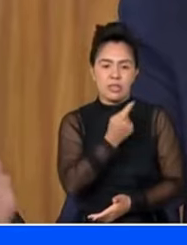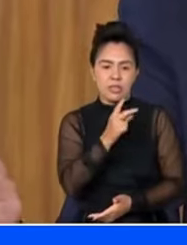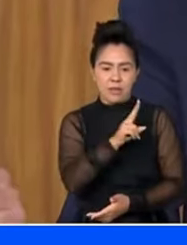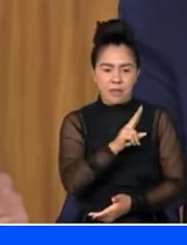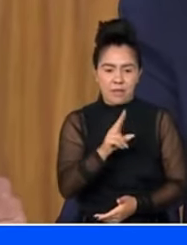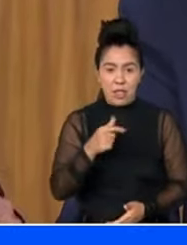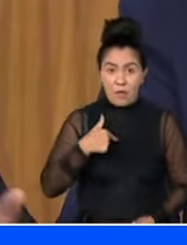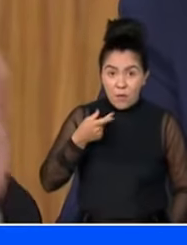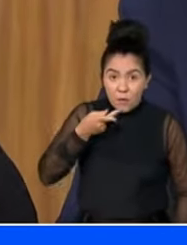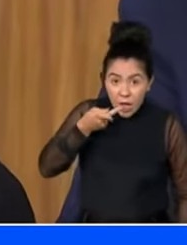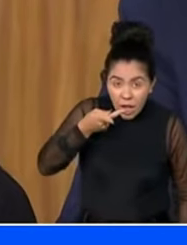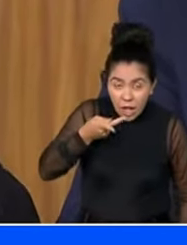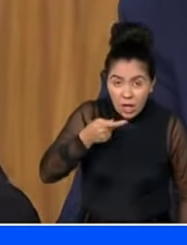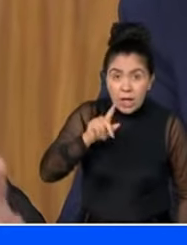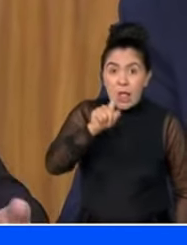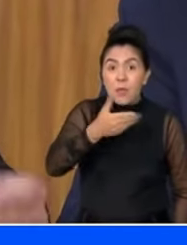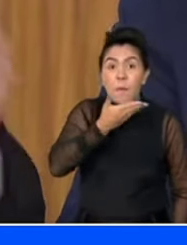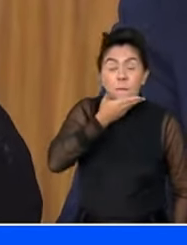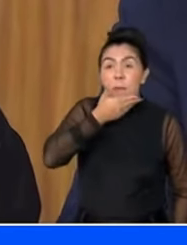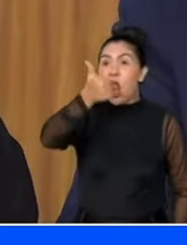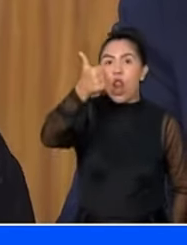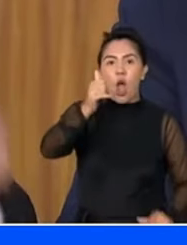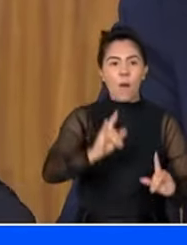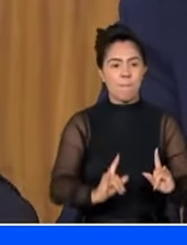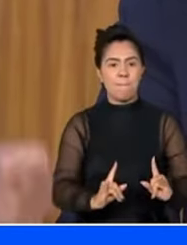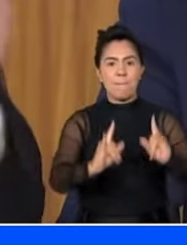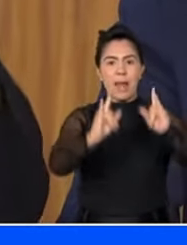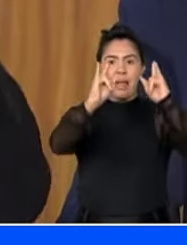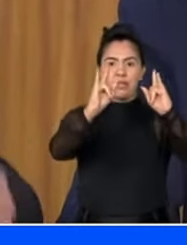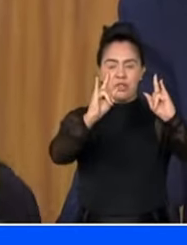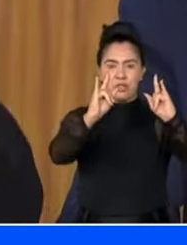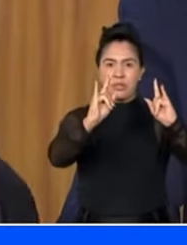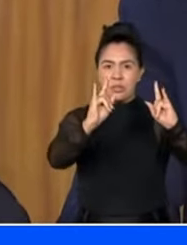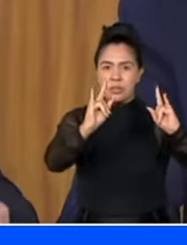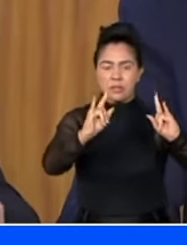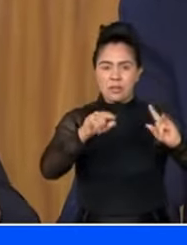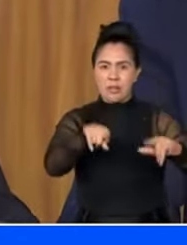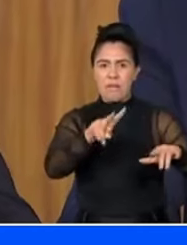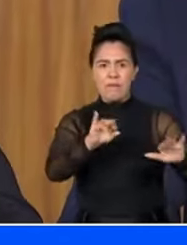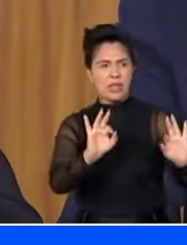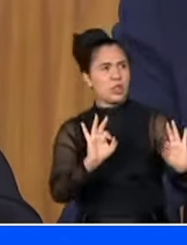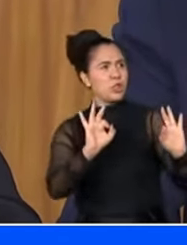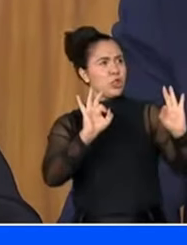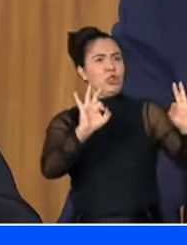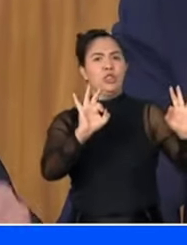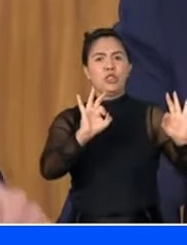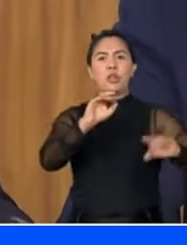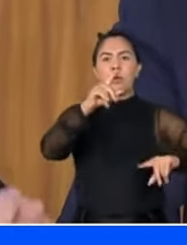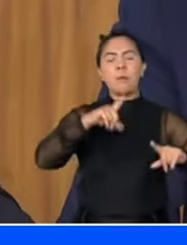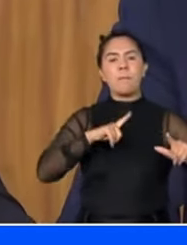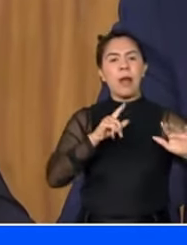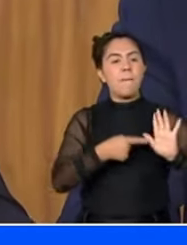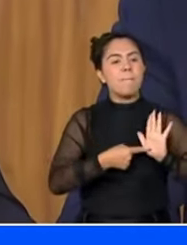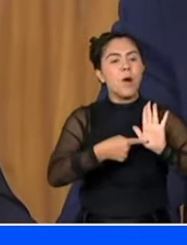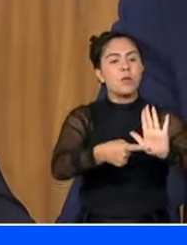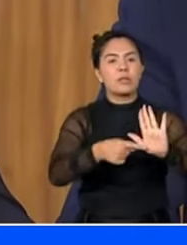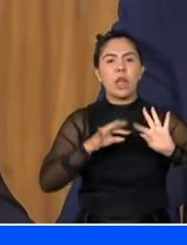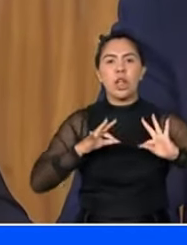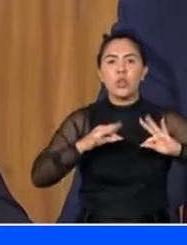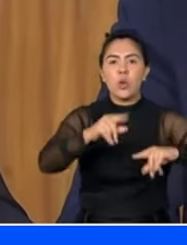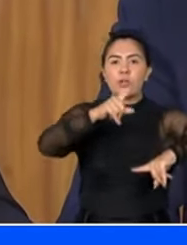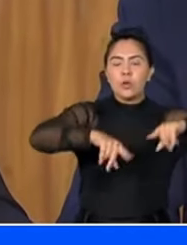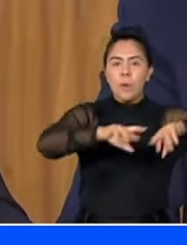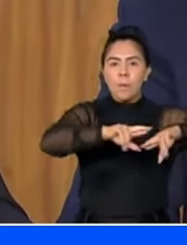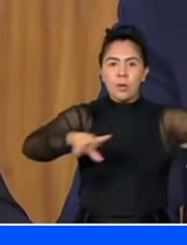dizer, um dos melhores prédios do ponto de vista conceitual, vai ser uma grande vitrine dos produtos brasileiros, que vai ser a nova sede da Apex, ali